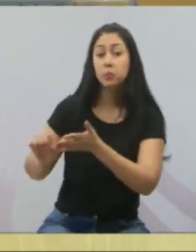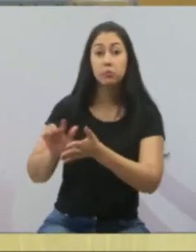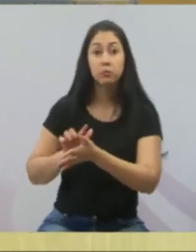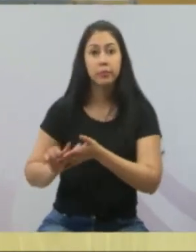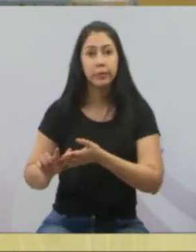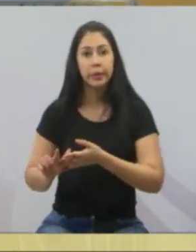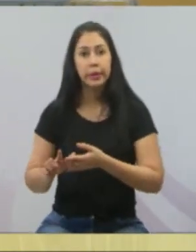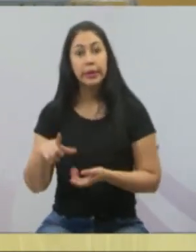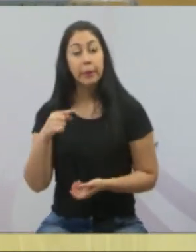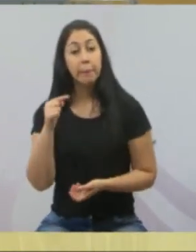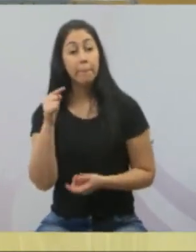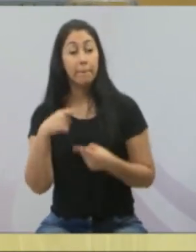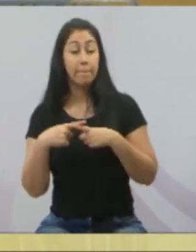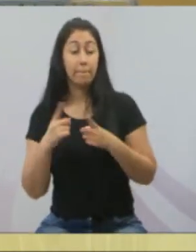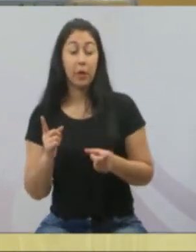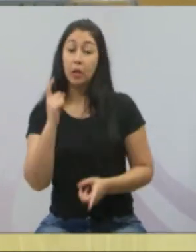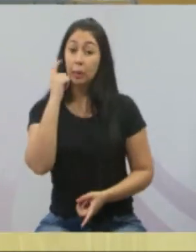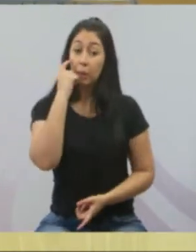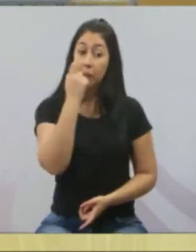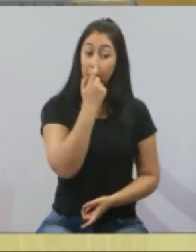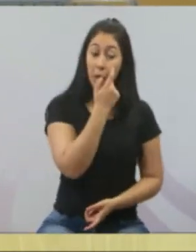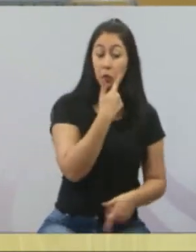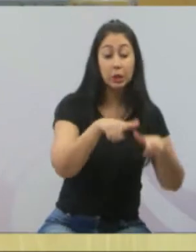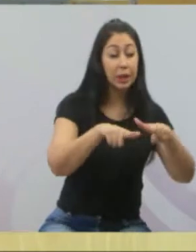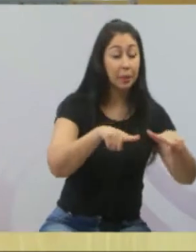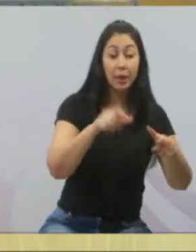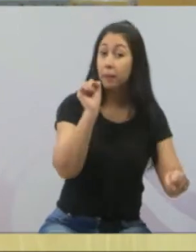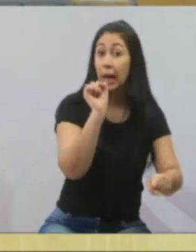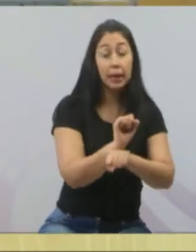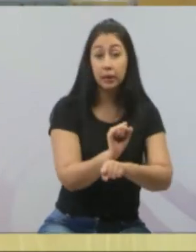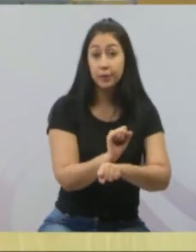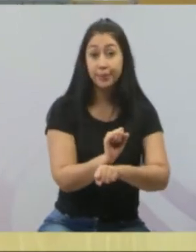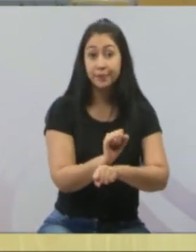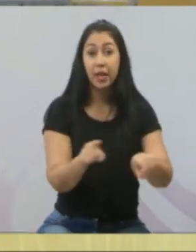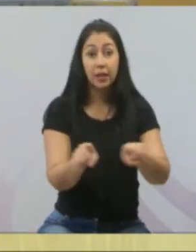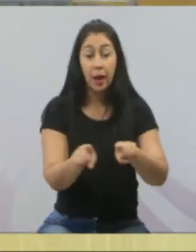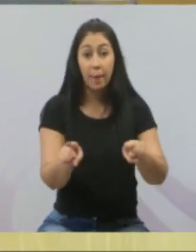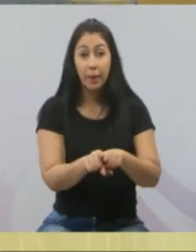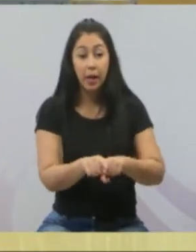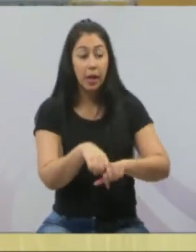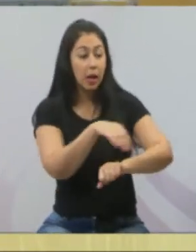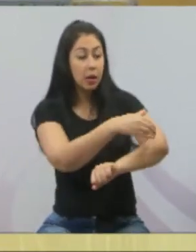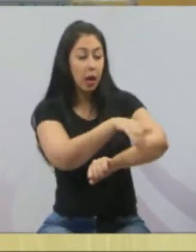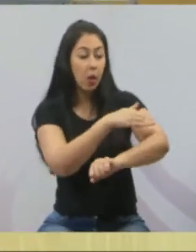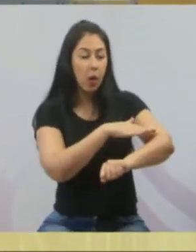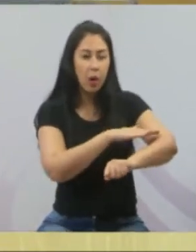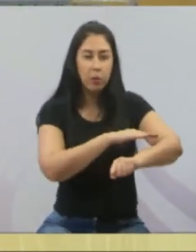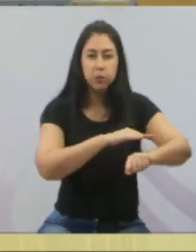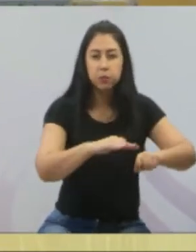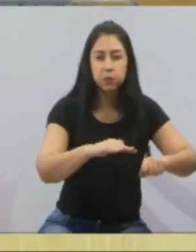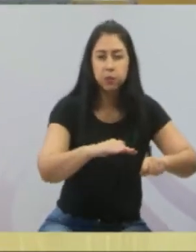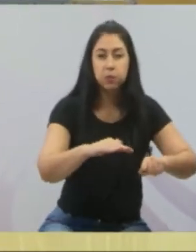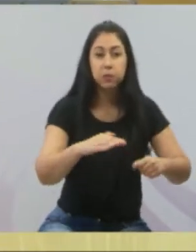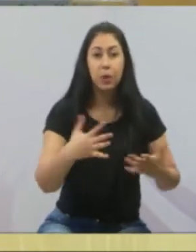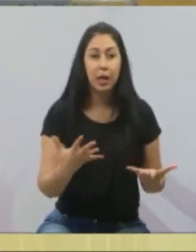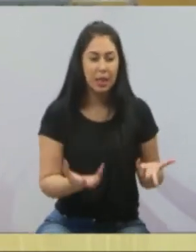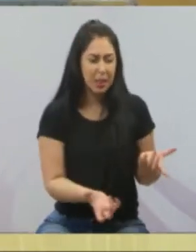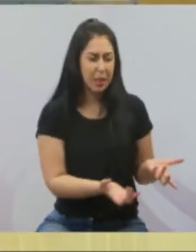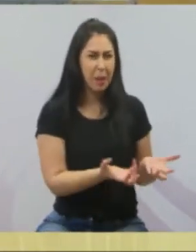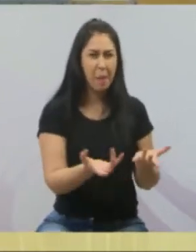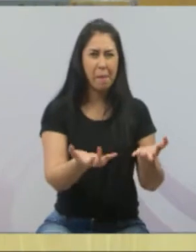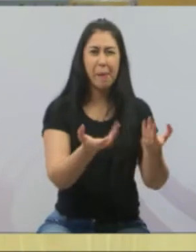cumpridas as formalidades regimentais, seja oficiada a JTU, Jacareí Transporte Urbano Limitada, solicitando o levantamento, estudos e providências para a